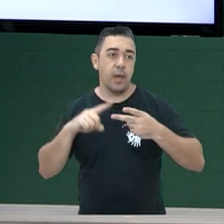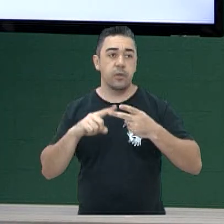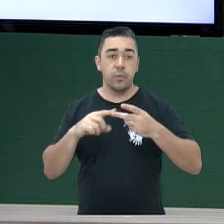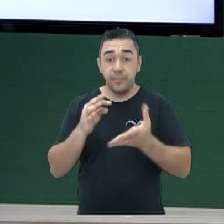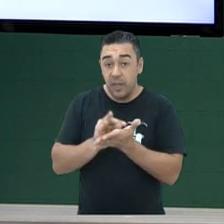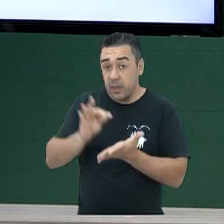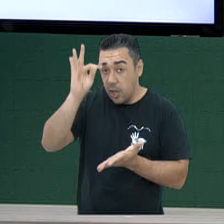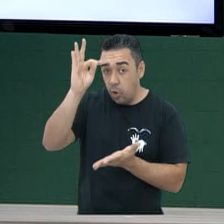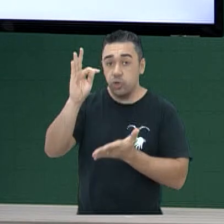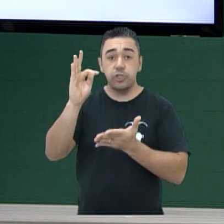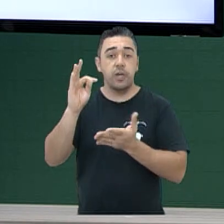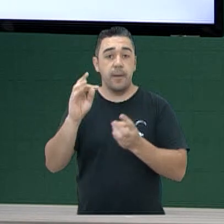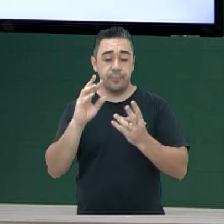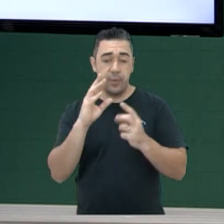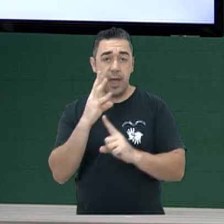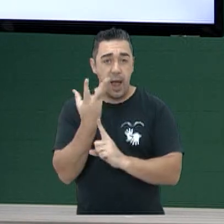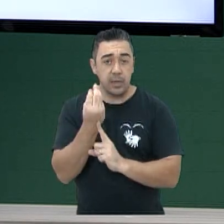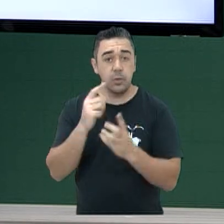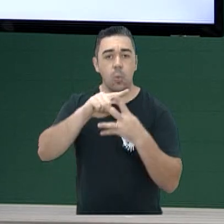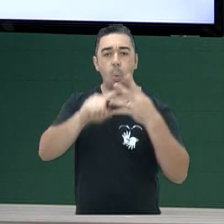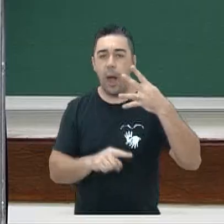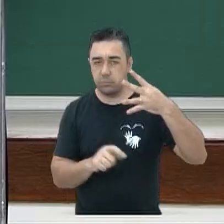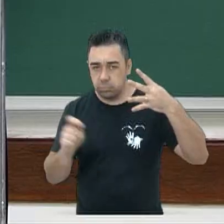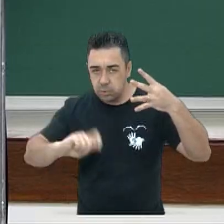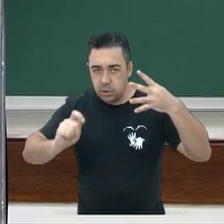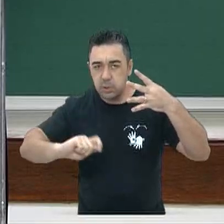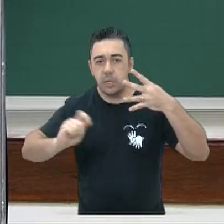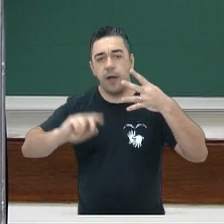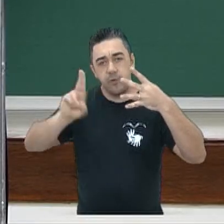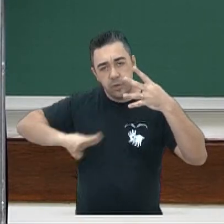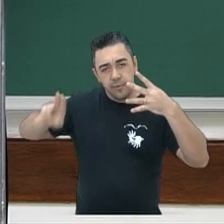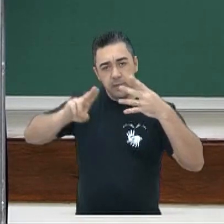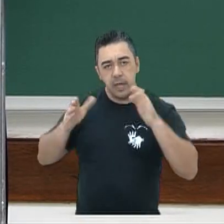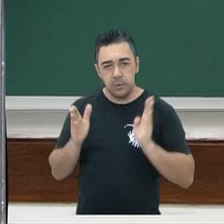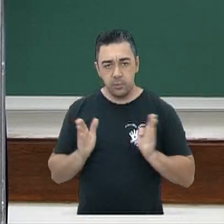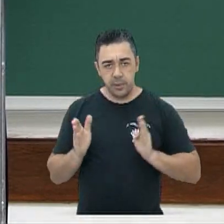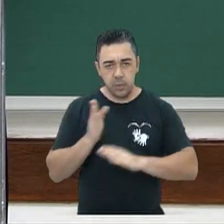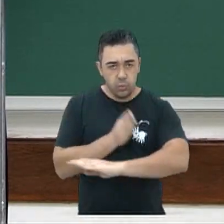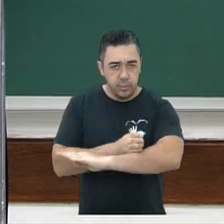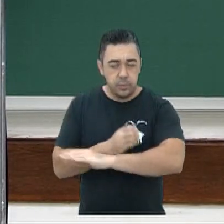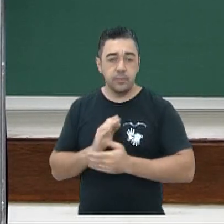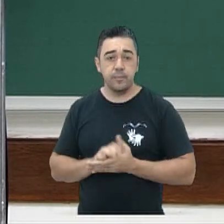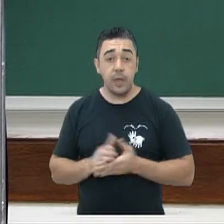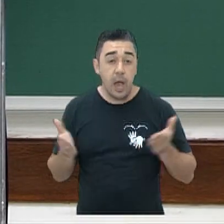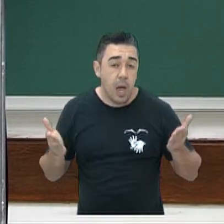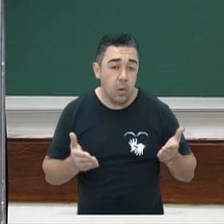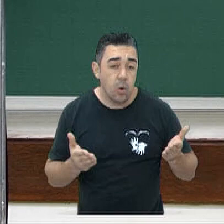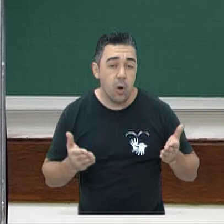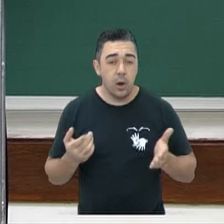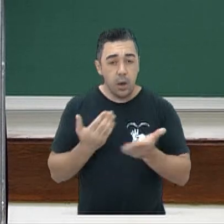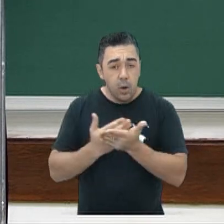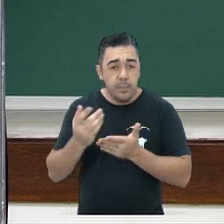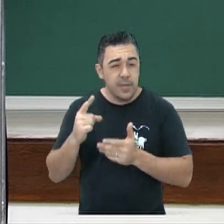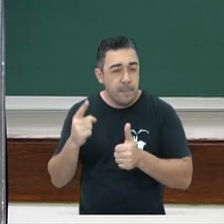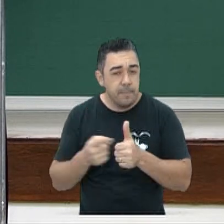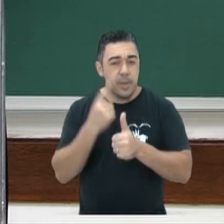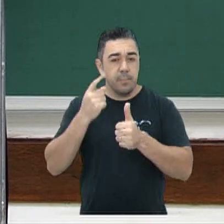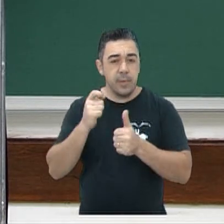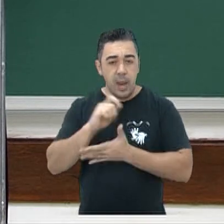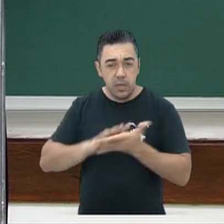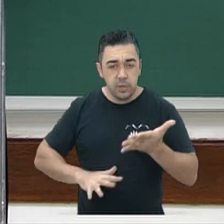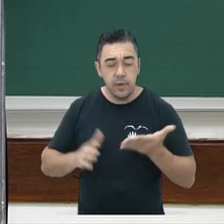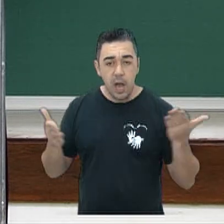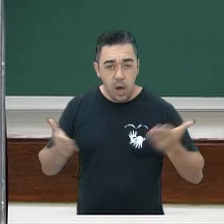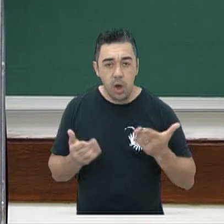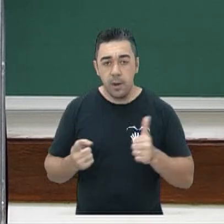teologia e artes, que eram os 4 cursos disponíveis nas faculdades do período. Tá? Agora vamos para a nossa primeira atividade, sobre